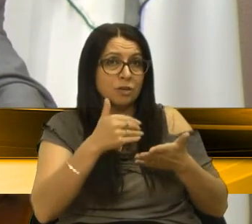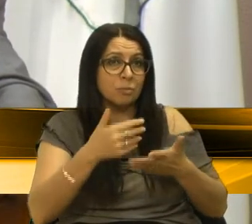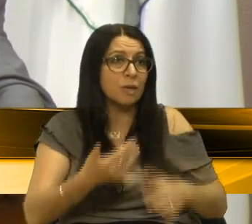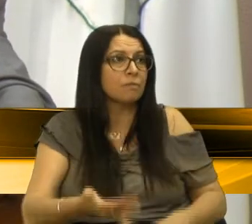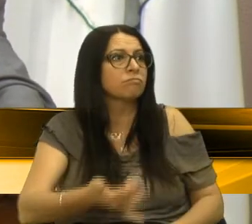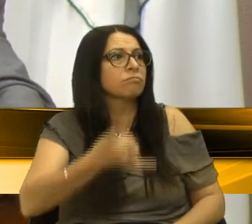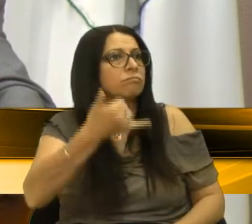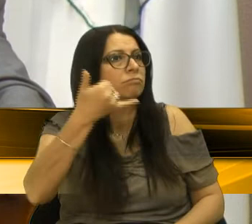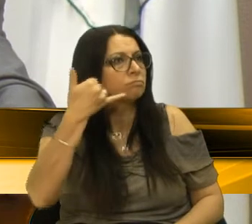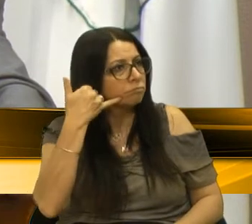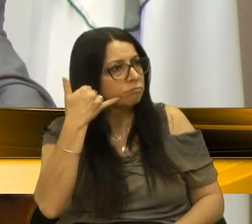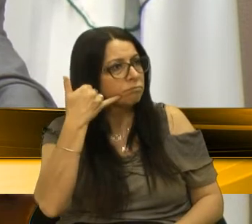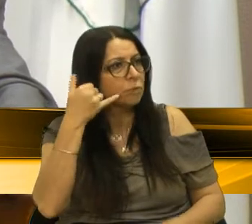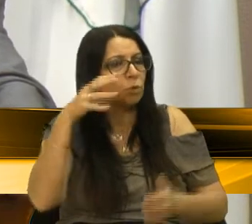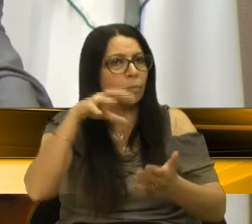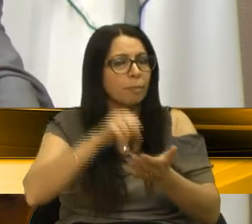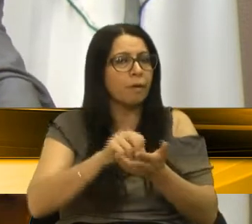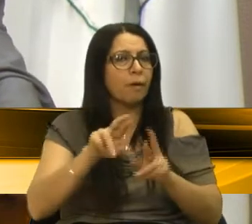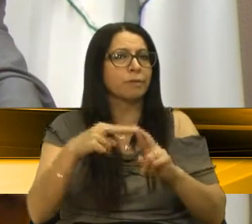ou que marcasse uma audiência.